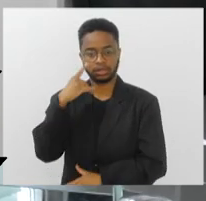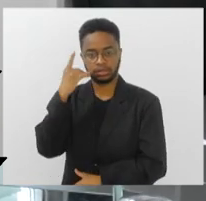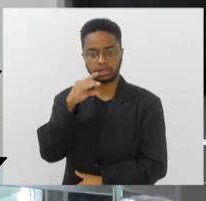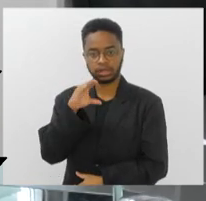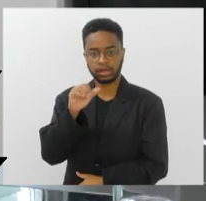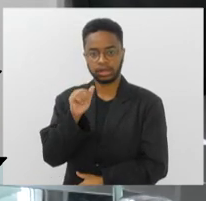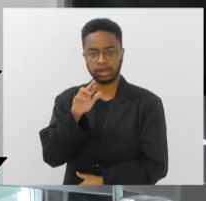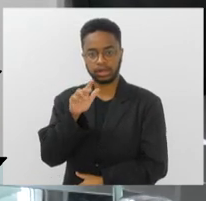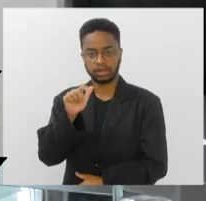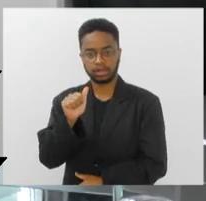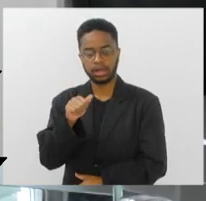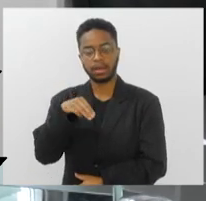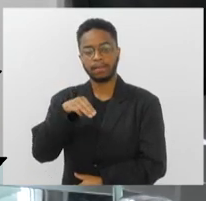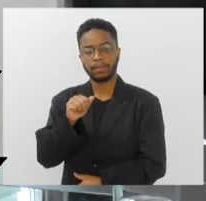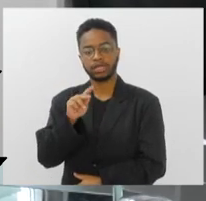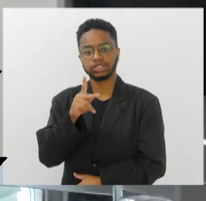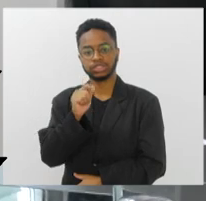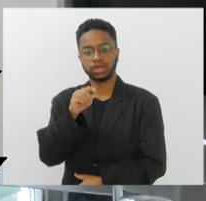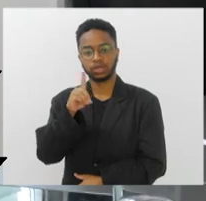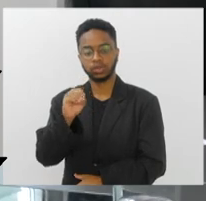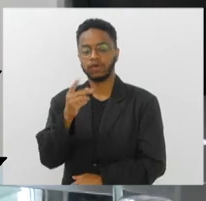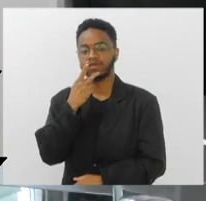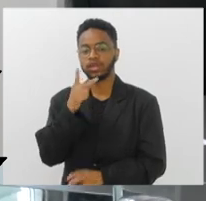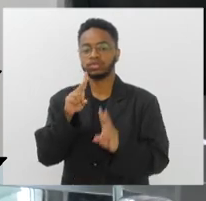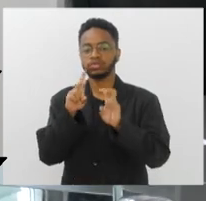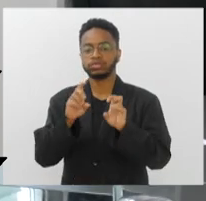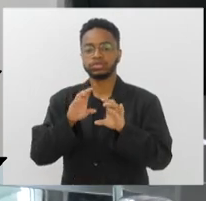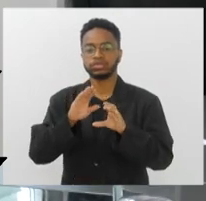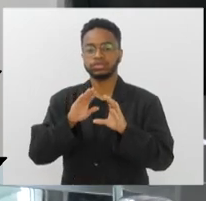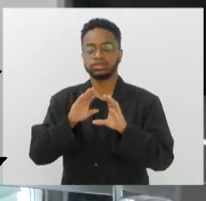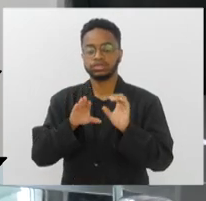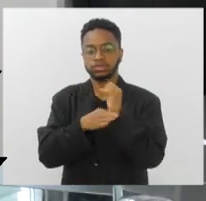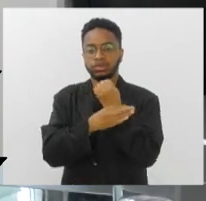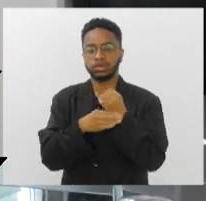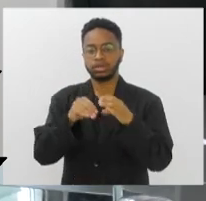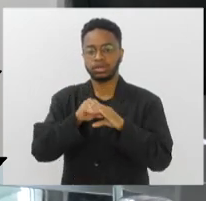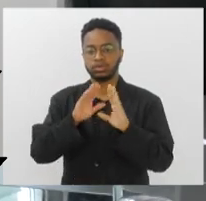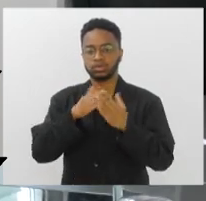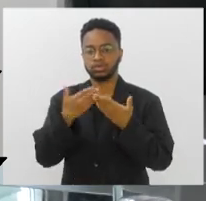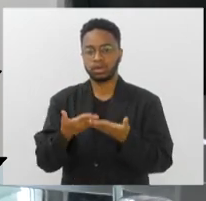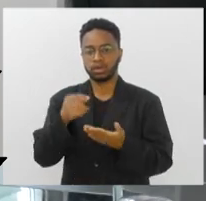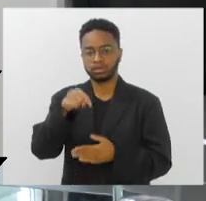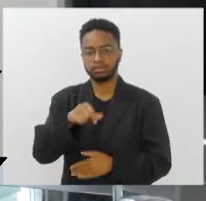Conselho de Prevenção e Segurança Escolar do Estado do Rio de Janeiro. Para parecer, deputado Fred Pacheco.